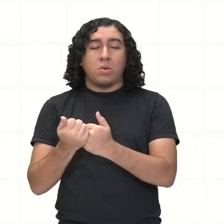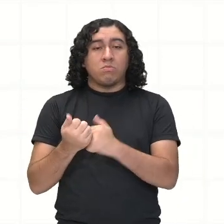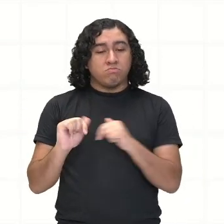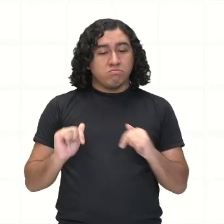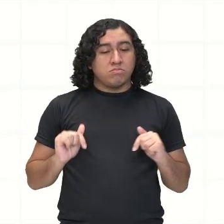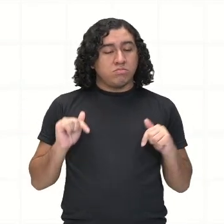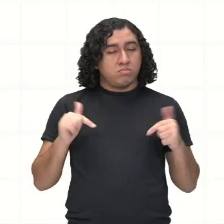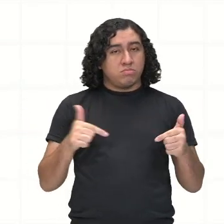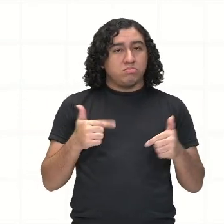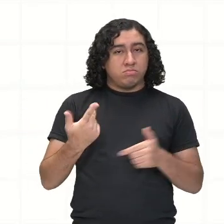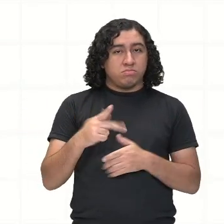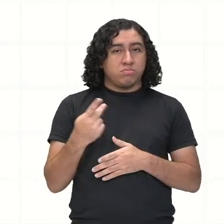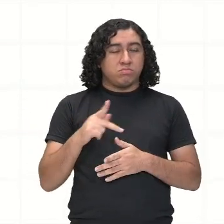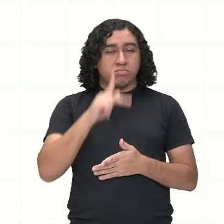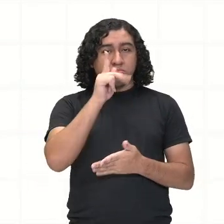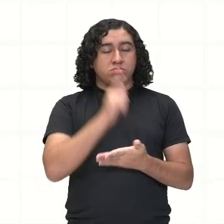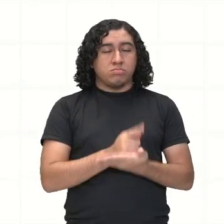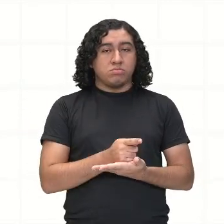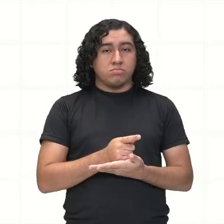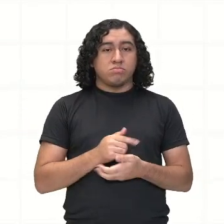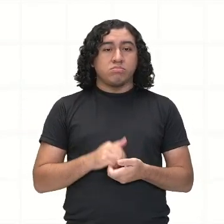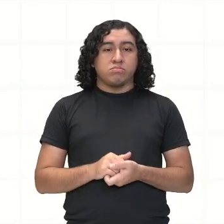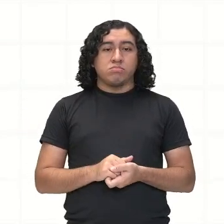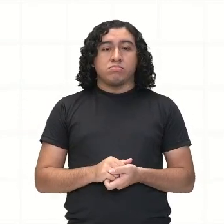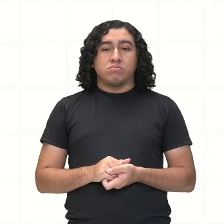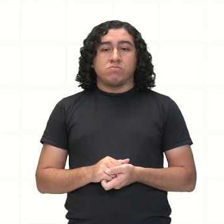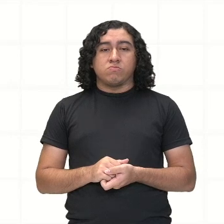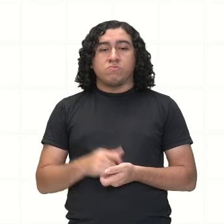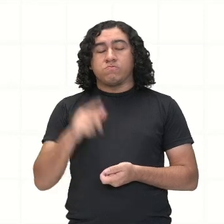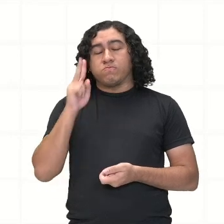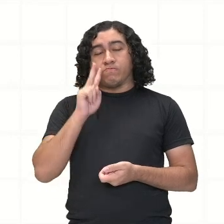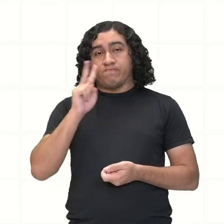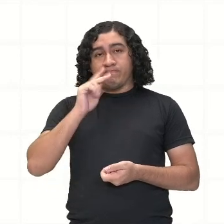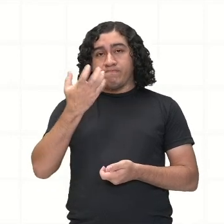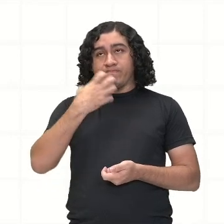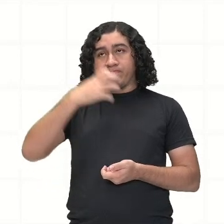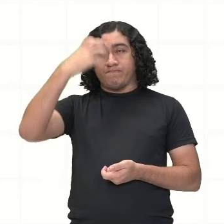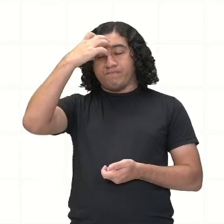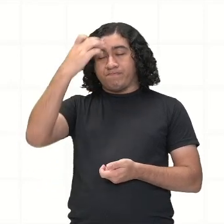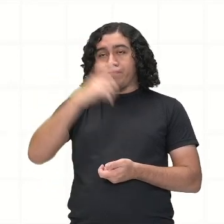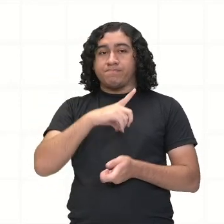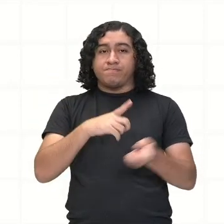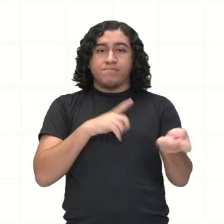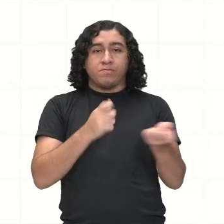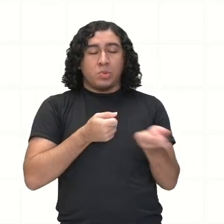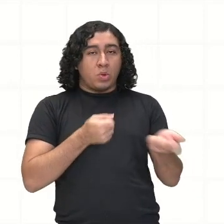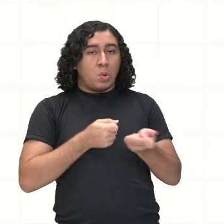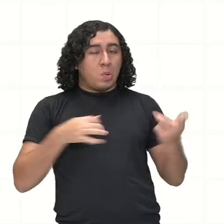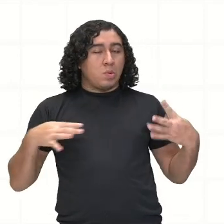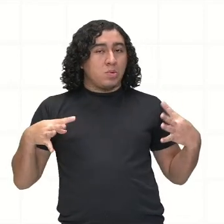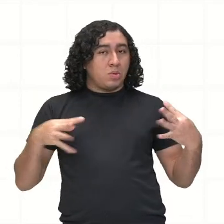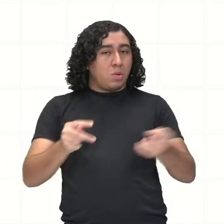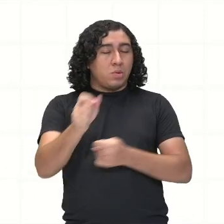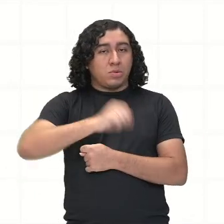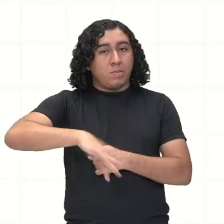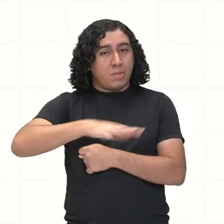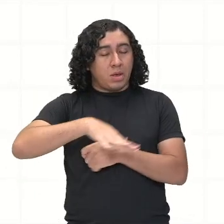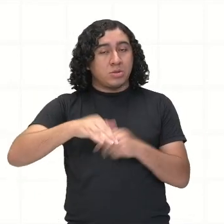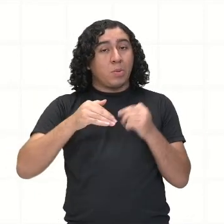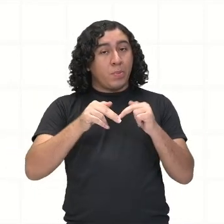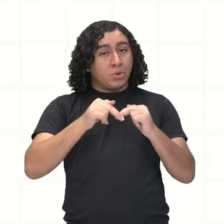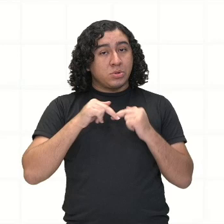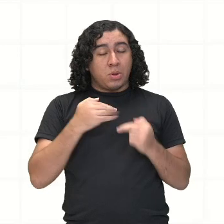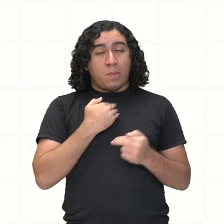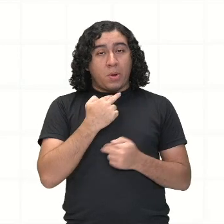de suas ordens. Lembrando que esse rei ele tem um poder absoluto, logo ele não poderia ser